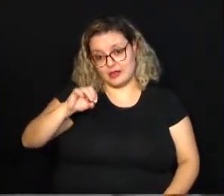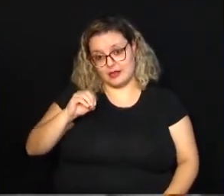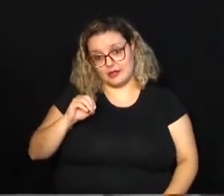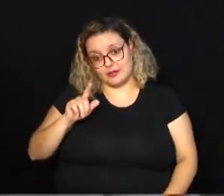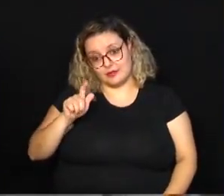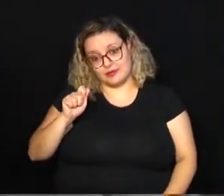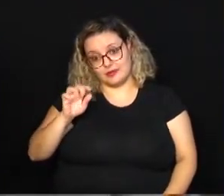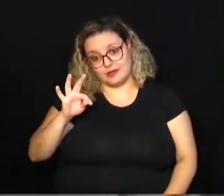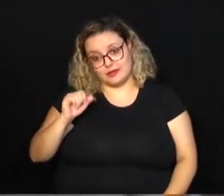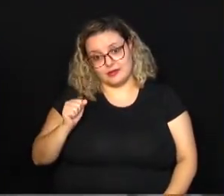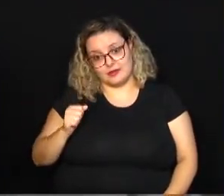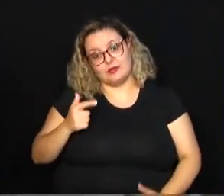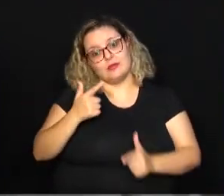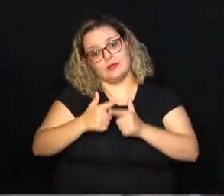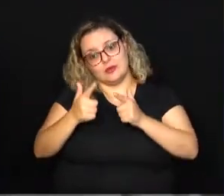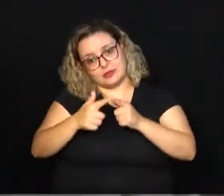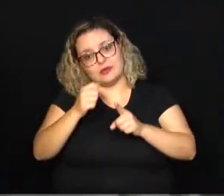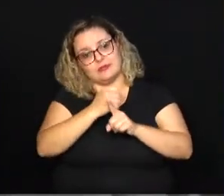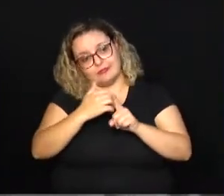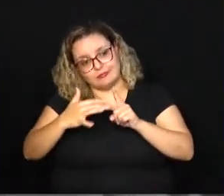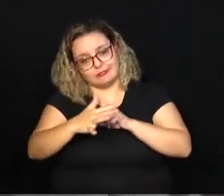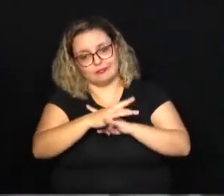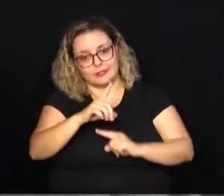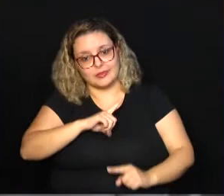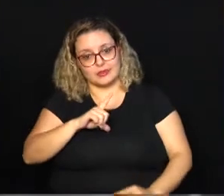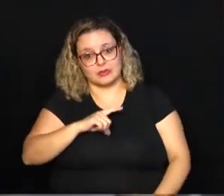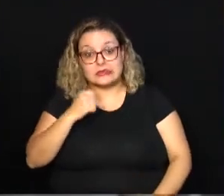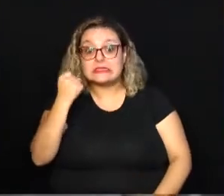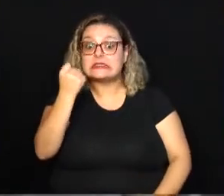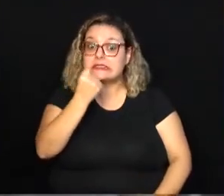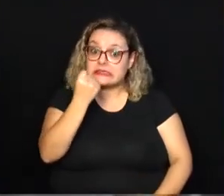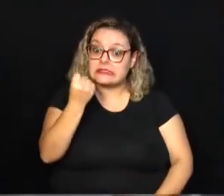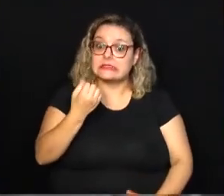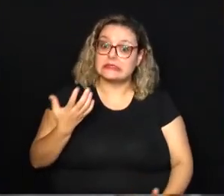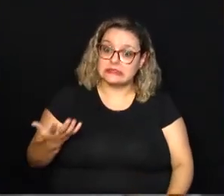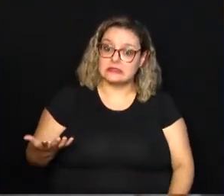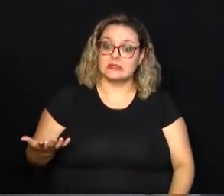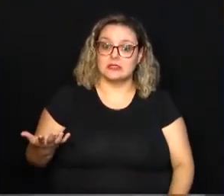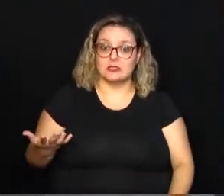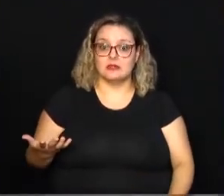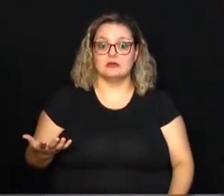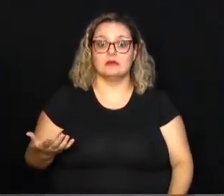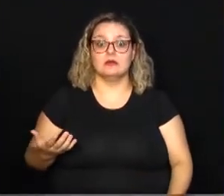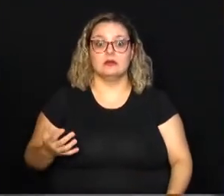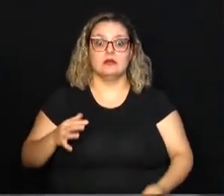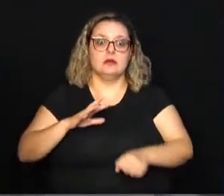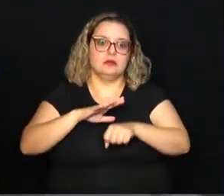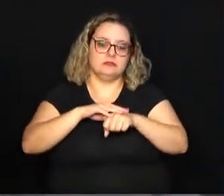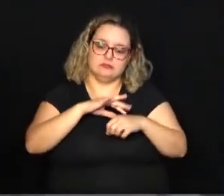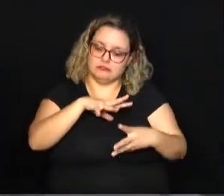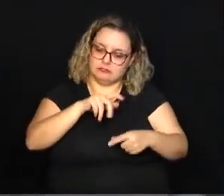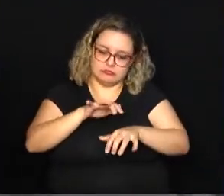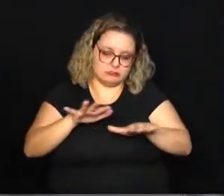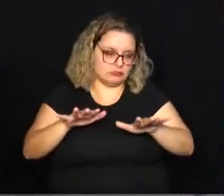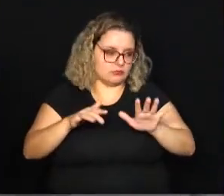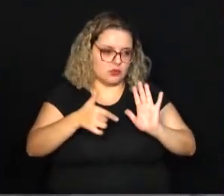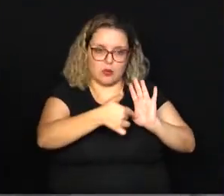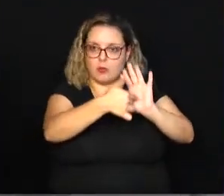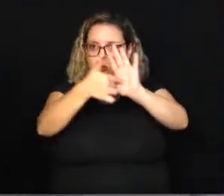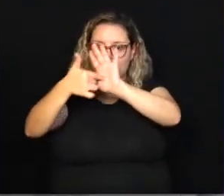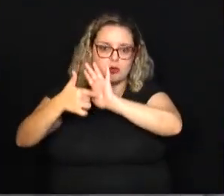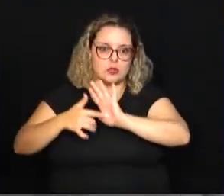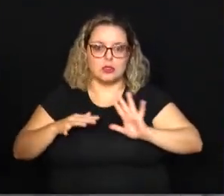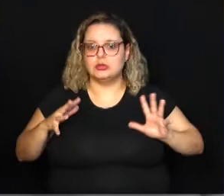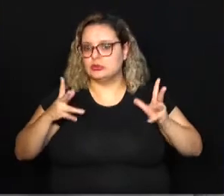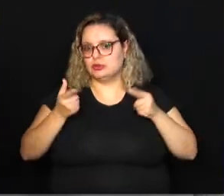social no Brasil não é de hoje que nós temos gravíssimos. Isso daqui só veio escancarar tudo que nós temos de desvios